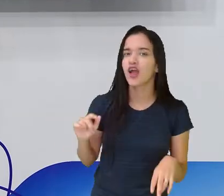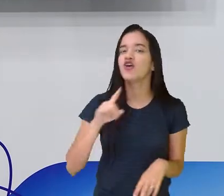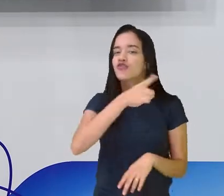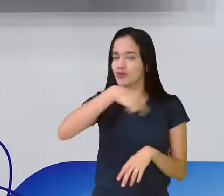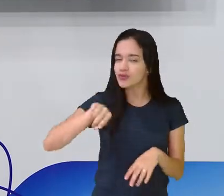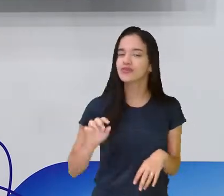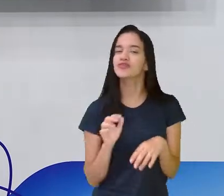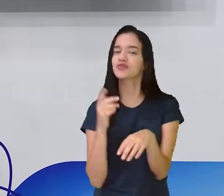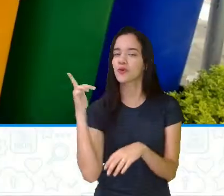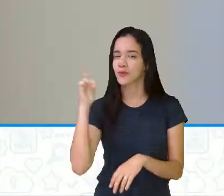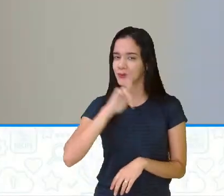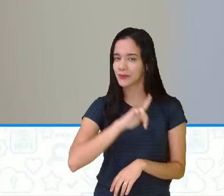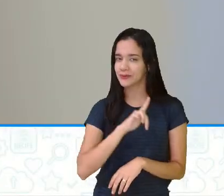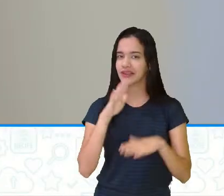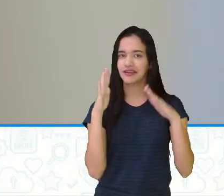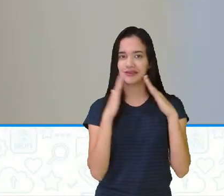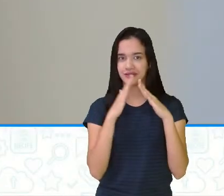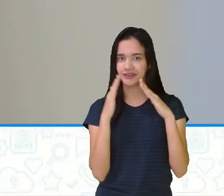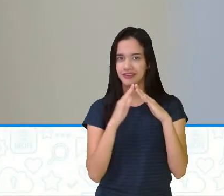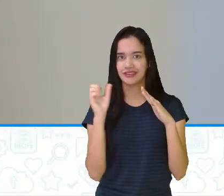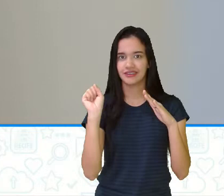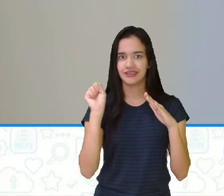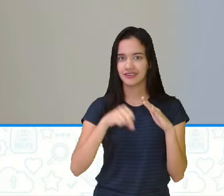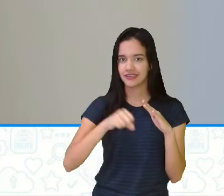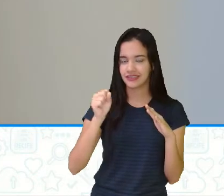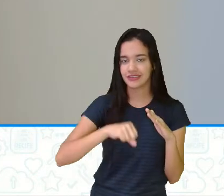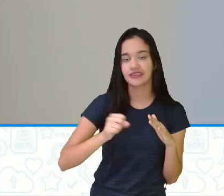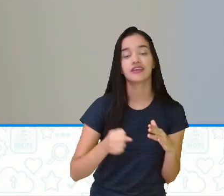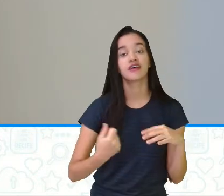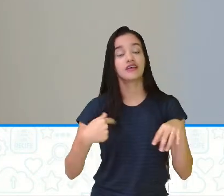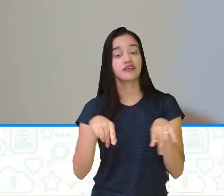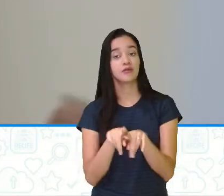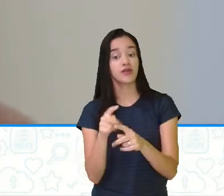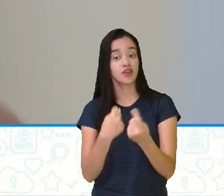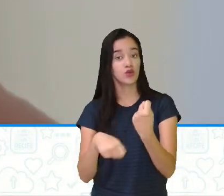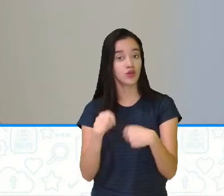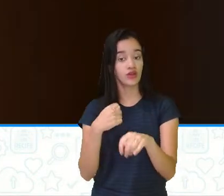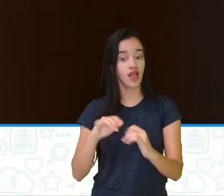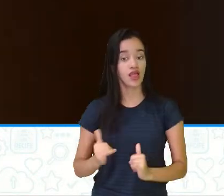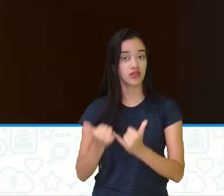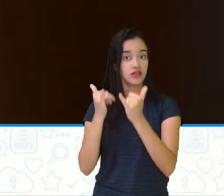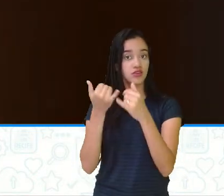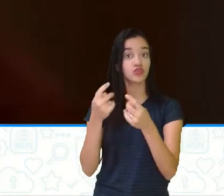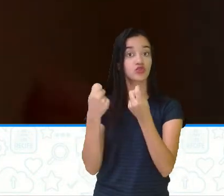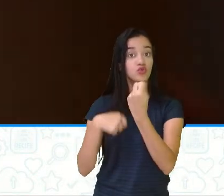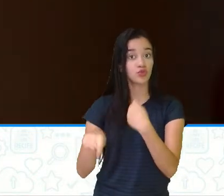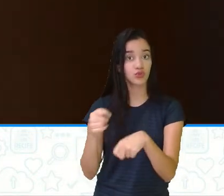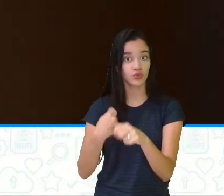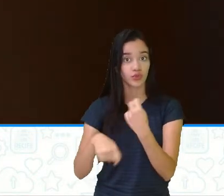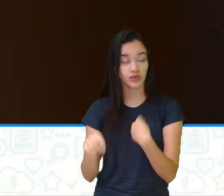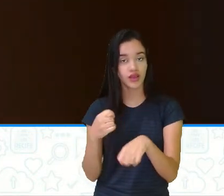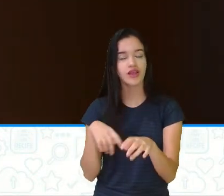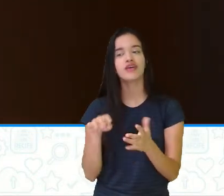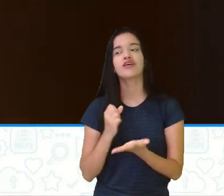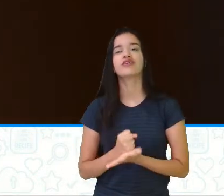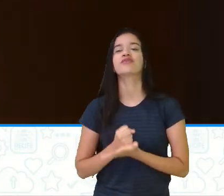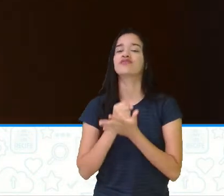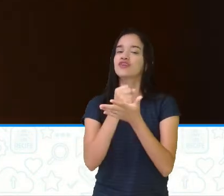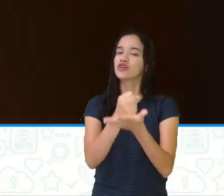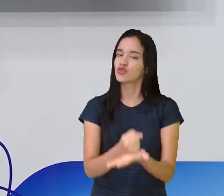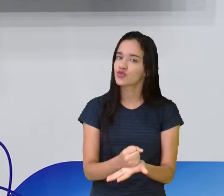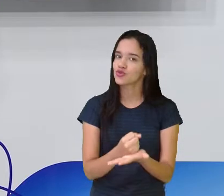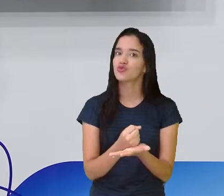consegue fazer uma reciclagem sim aí na sua casa, sim. Economizar energia, que já vai ajudar bastante